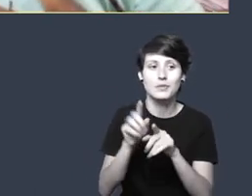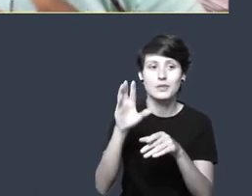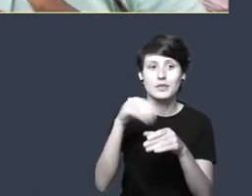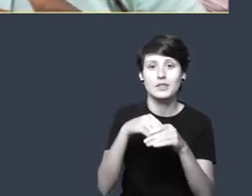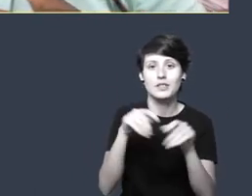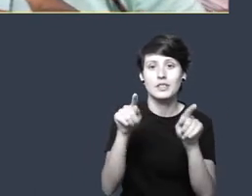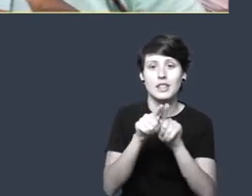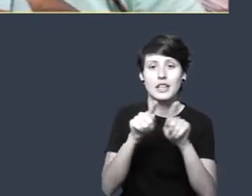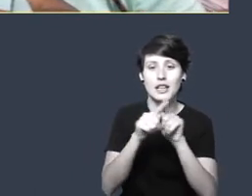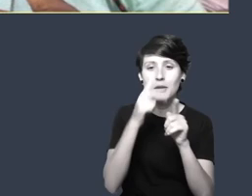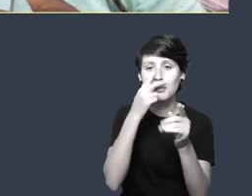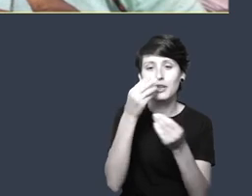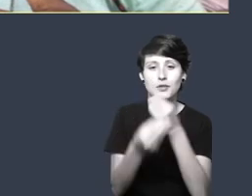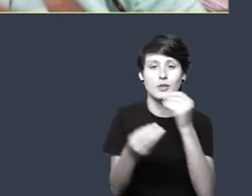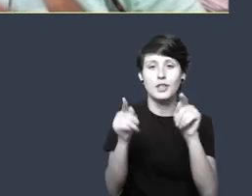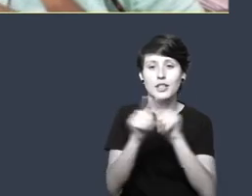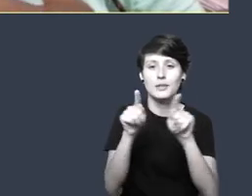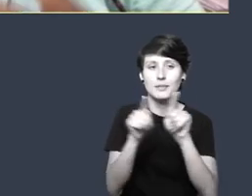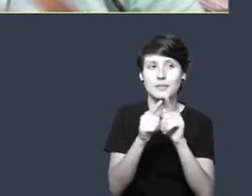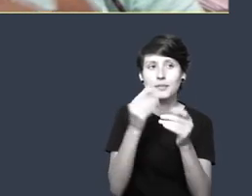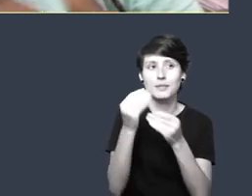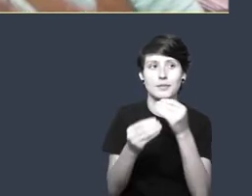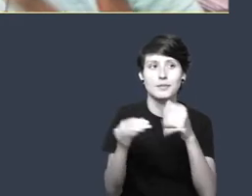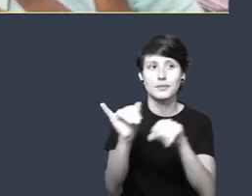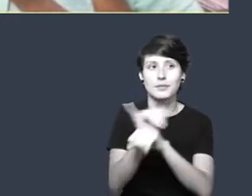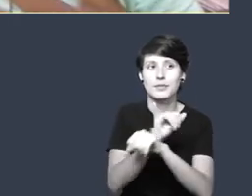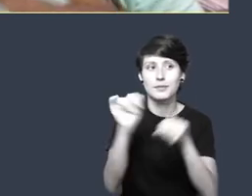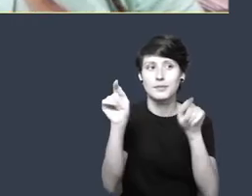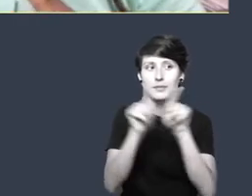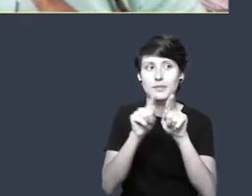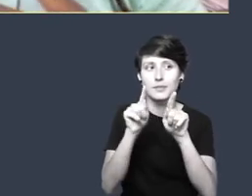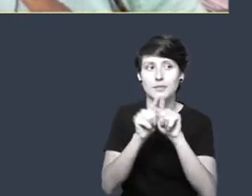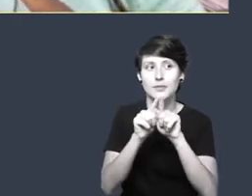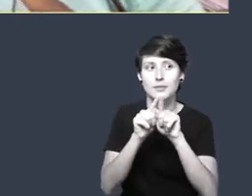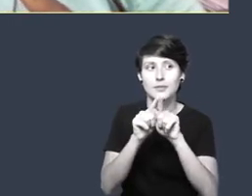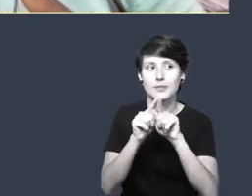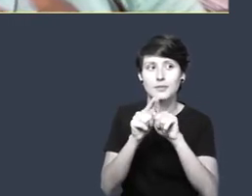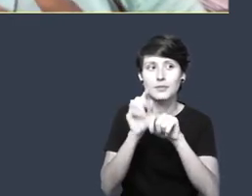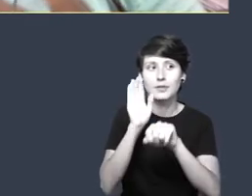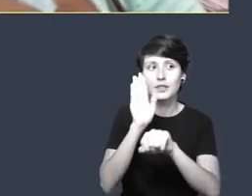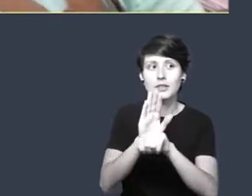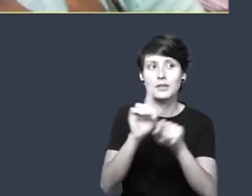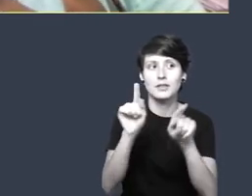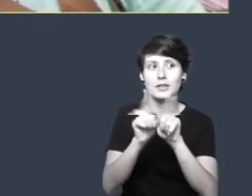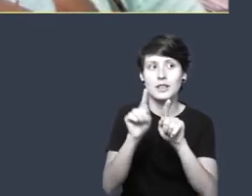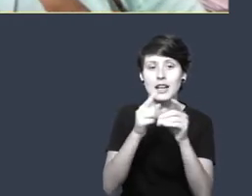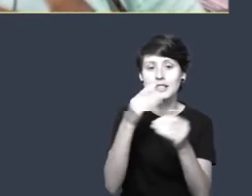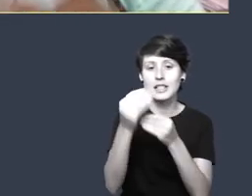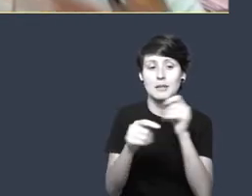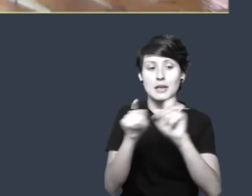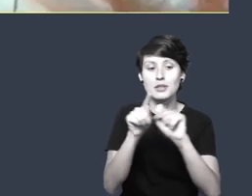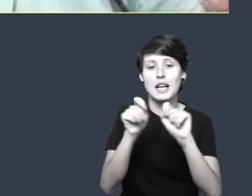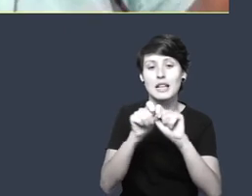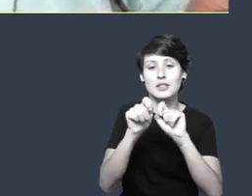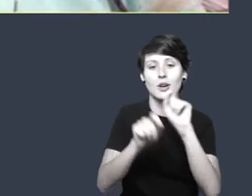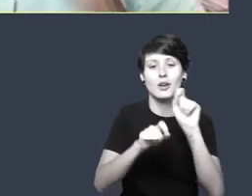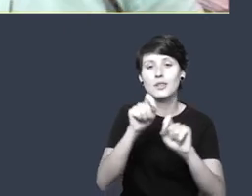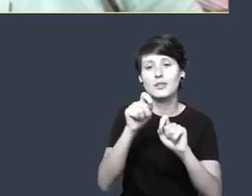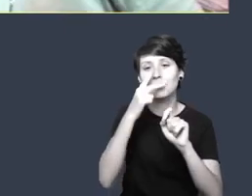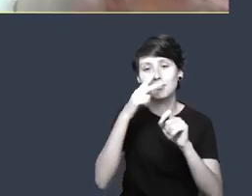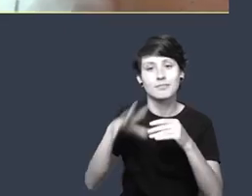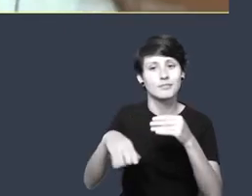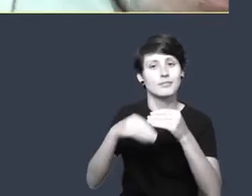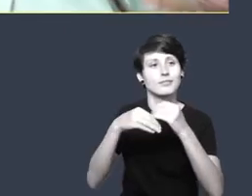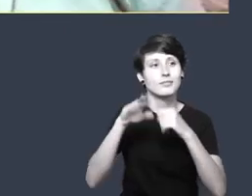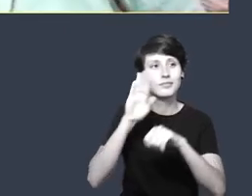contribuindo, que estejam recebendo contribuição da IA em relação à acessibilidade, né? Então, como que a IA está